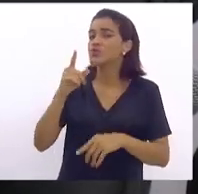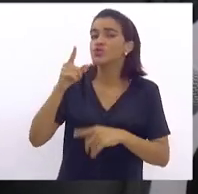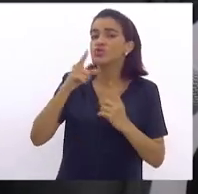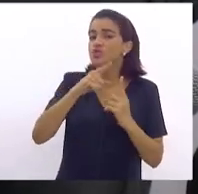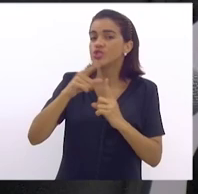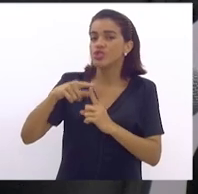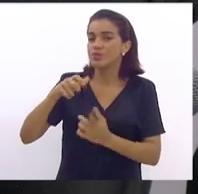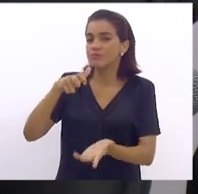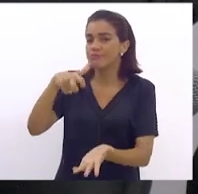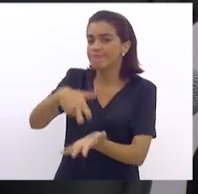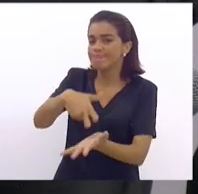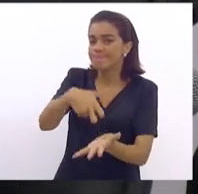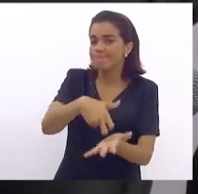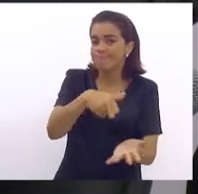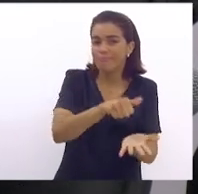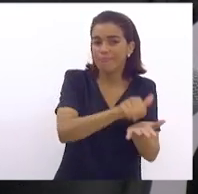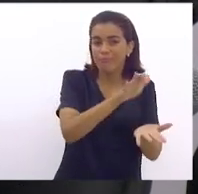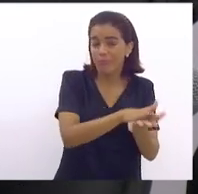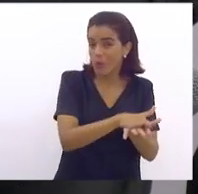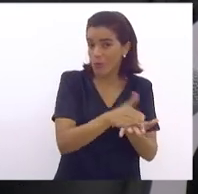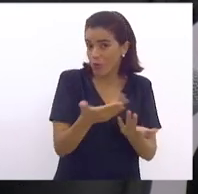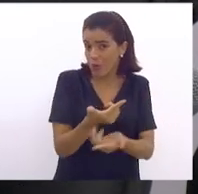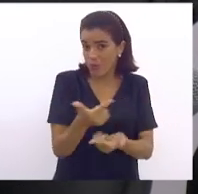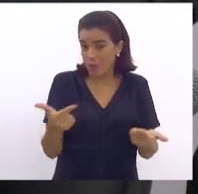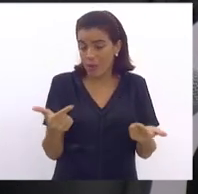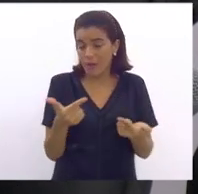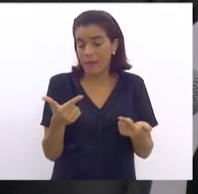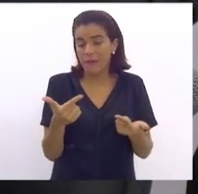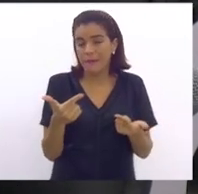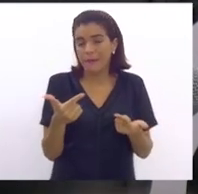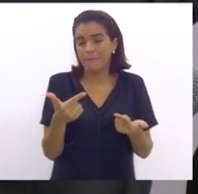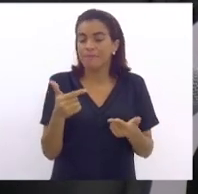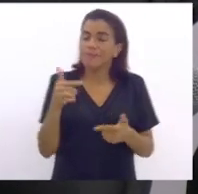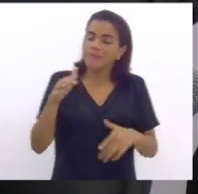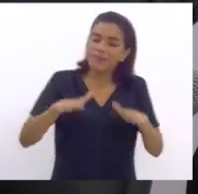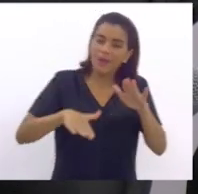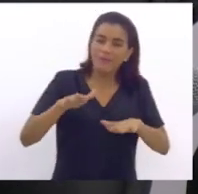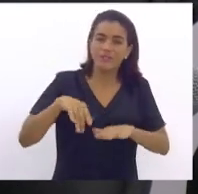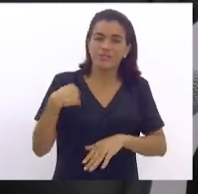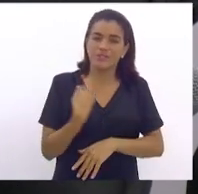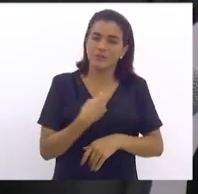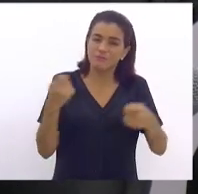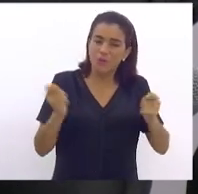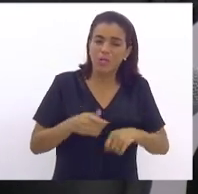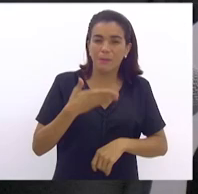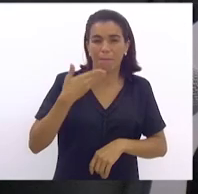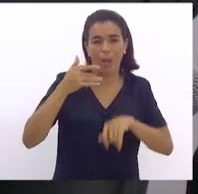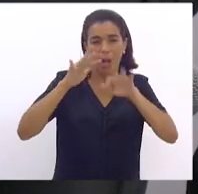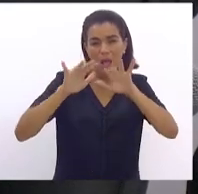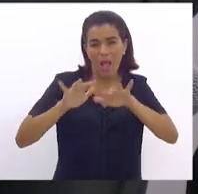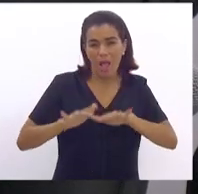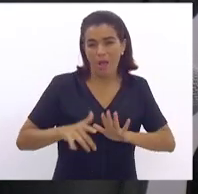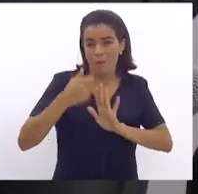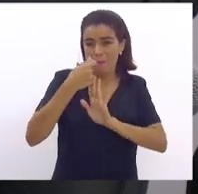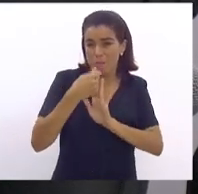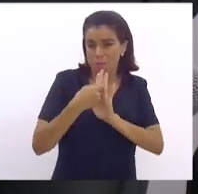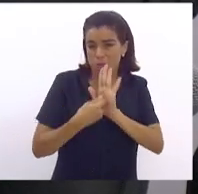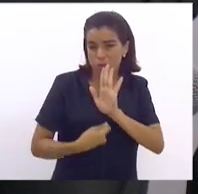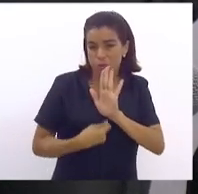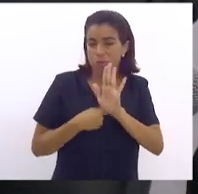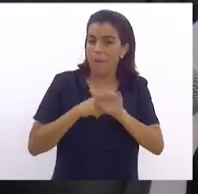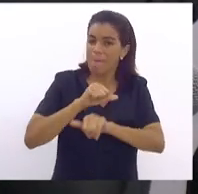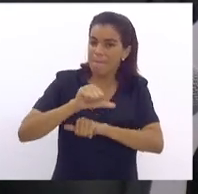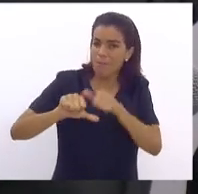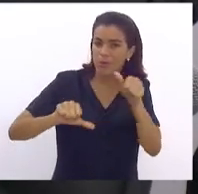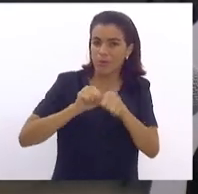para aqueles que descumprirem. E talvez a gente possa melhorar a redação ou contornar esses problemas que